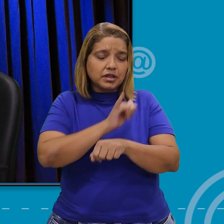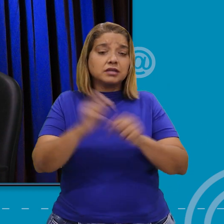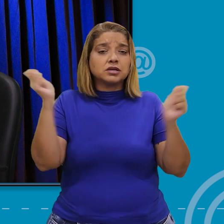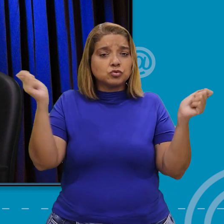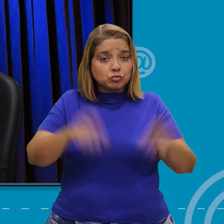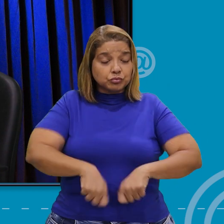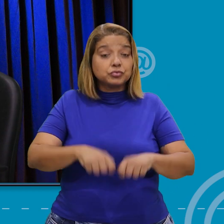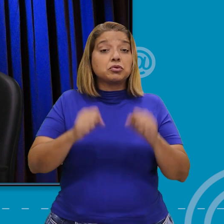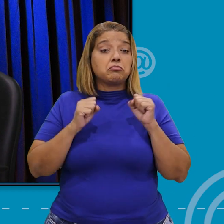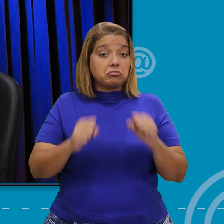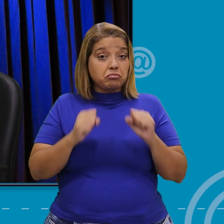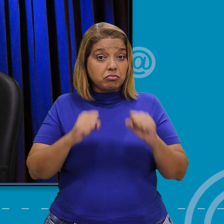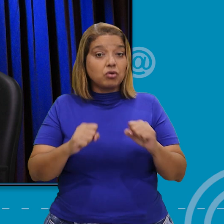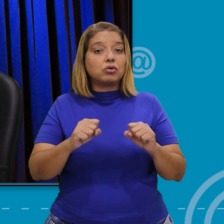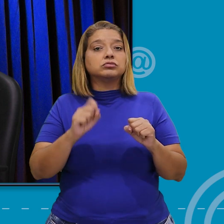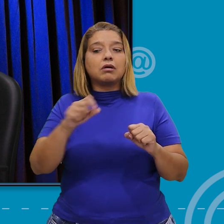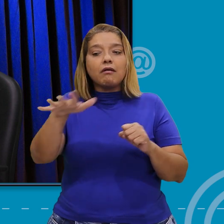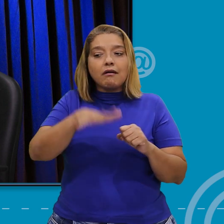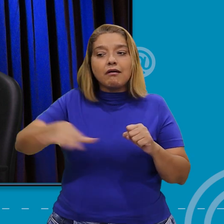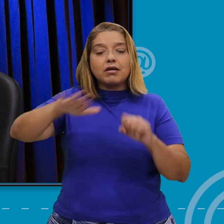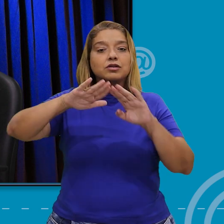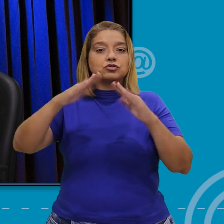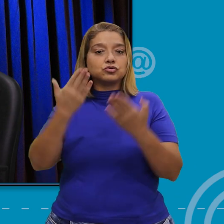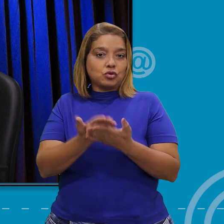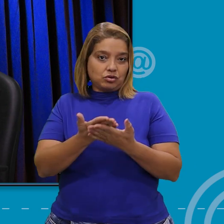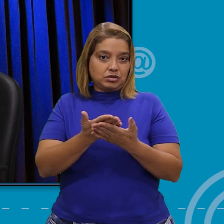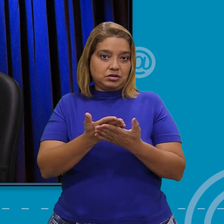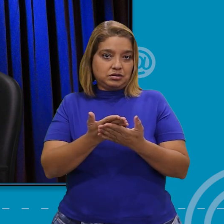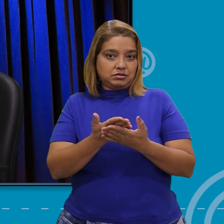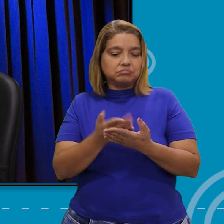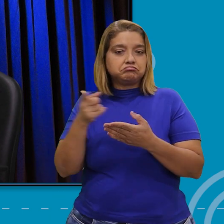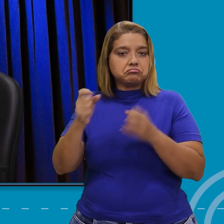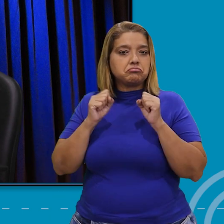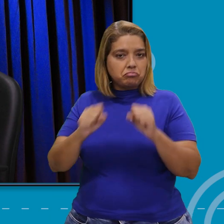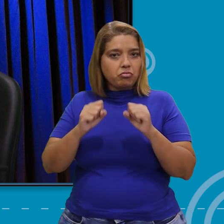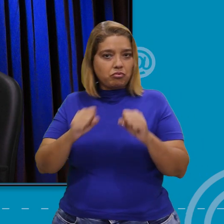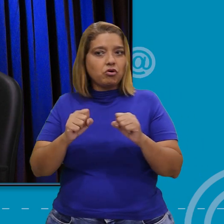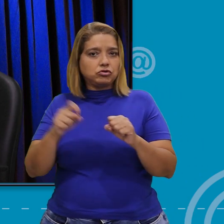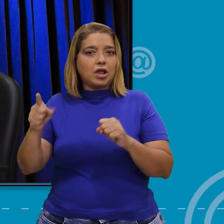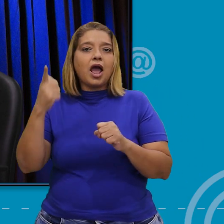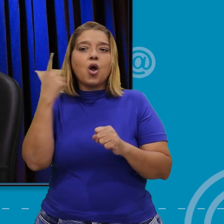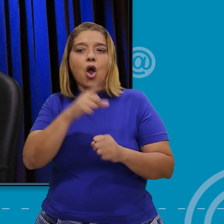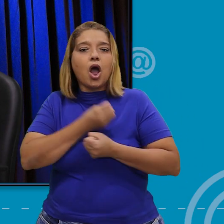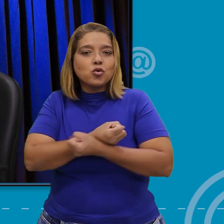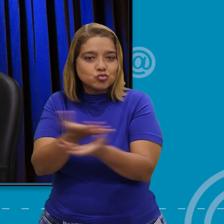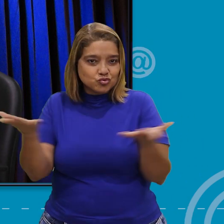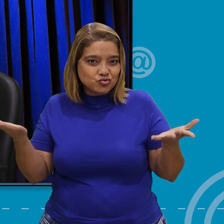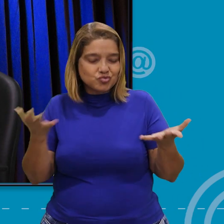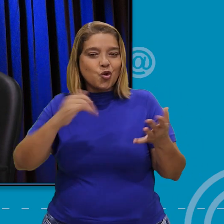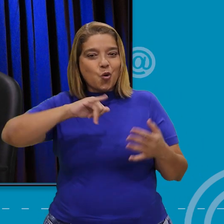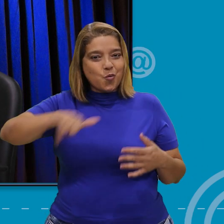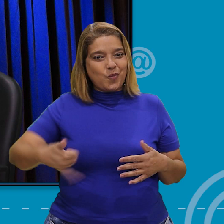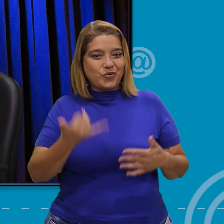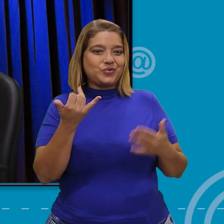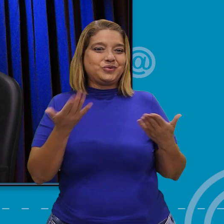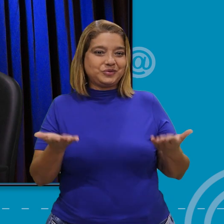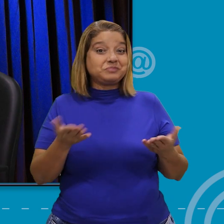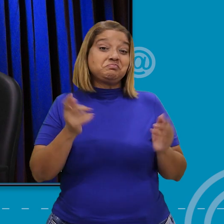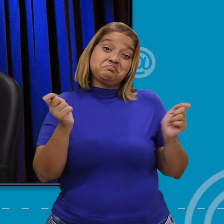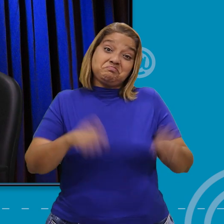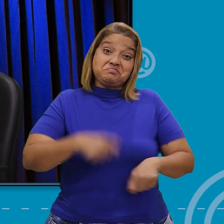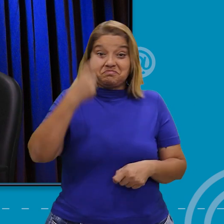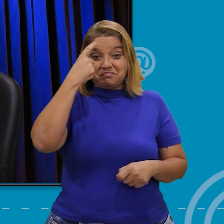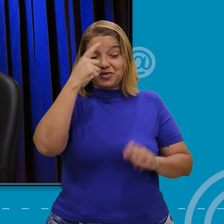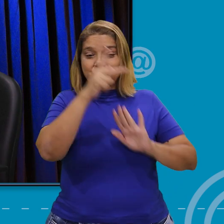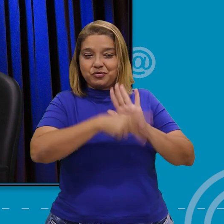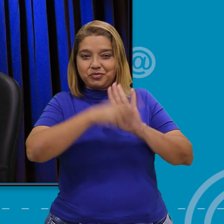estratégias, várias oportunidades que o próprio ambiente escolar, ele potencializa e ele oportuniza. Né? De repente, até está